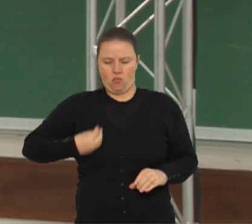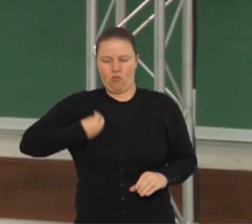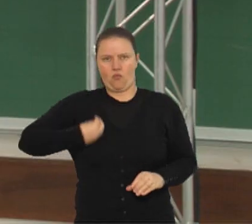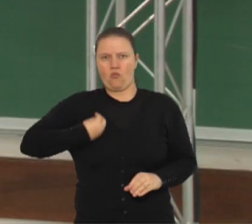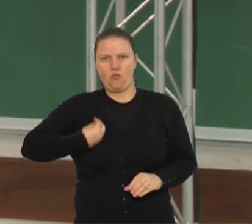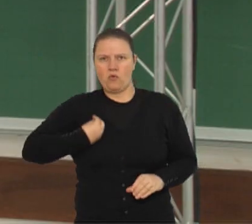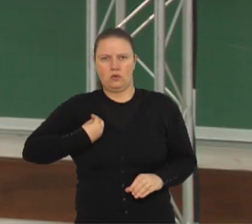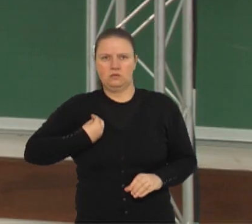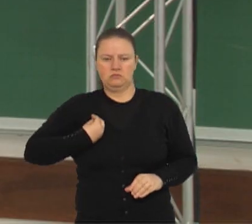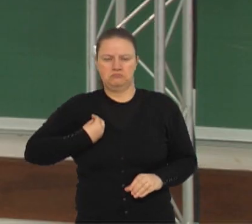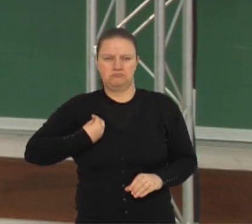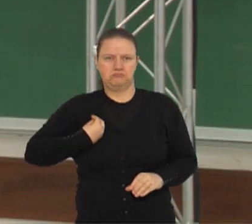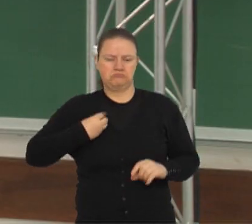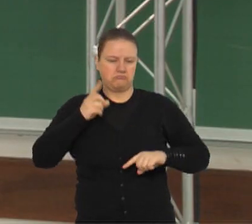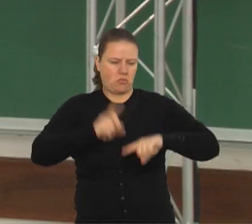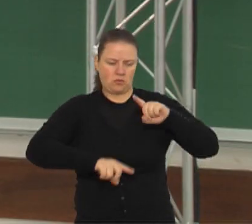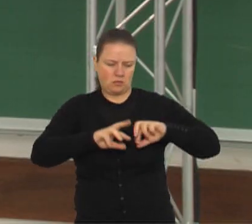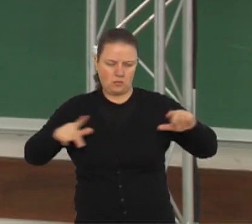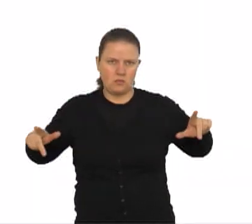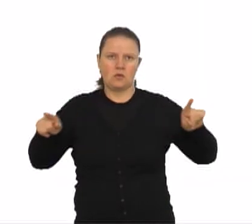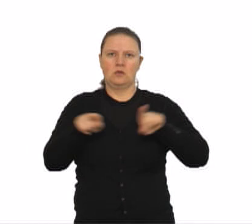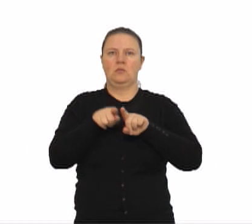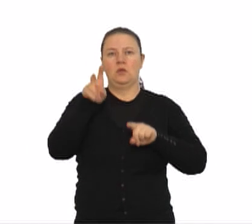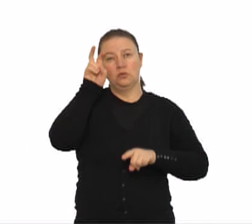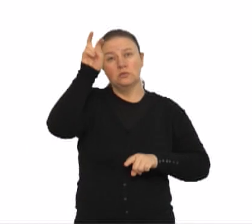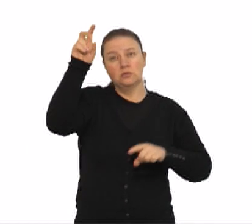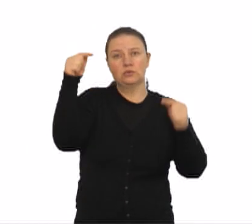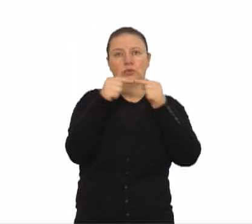de acordo com Platão.